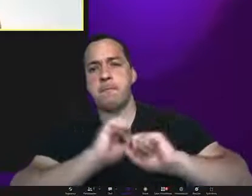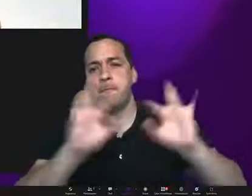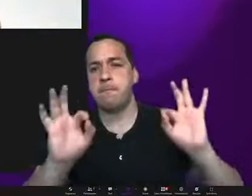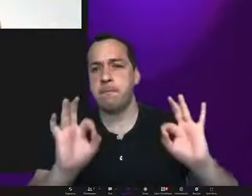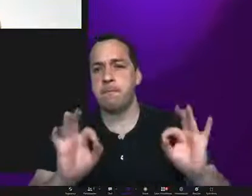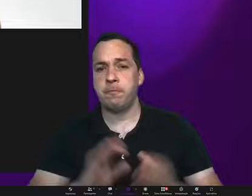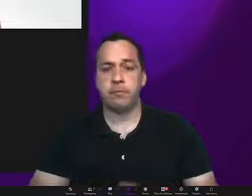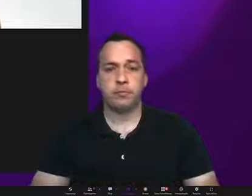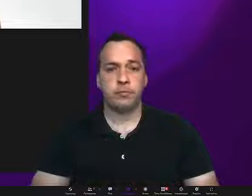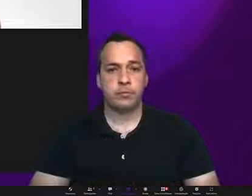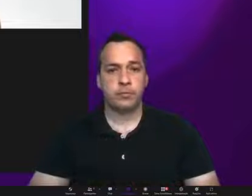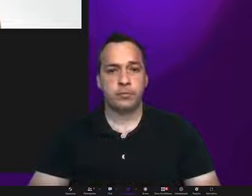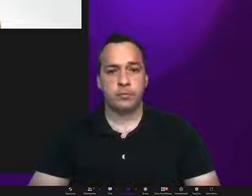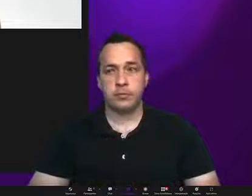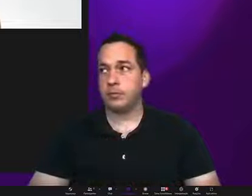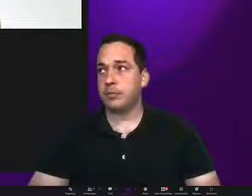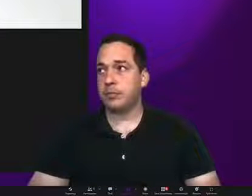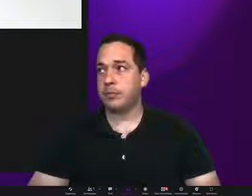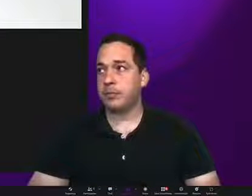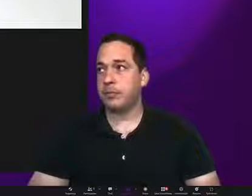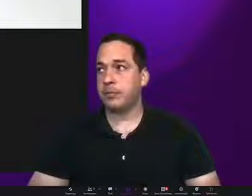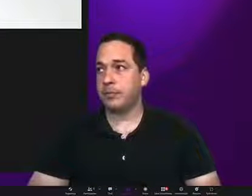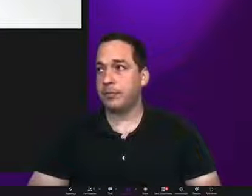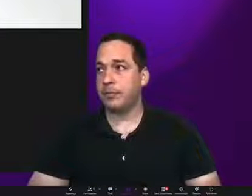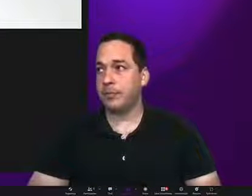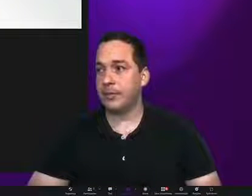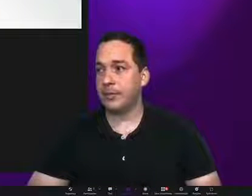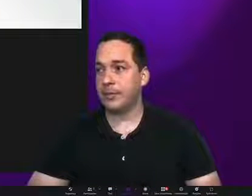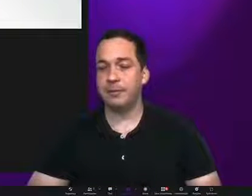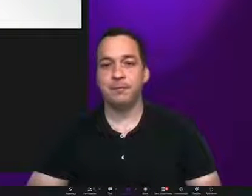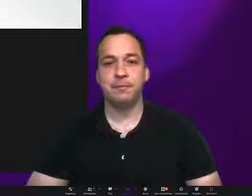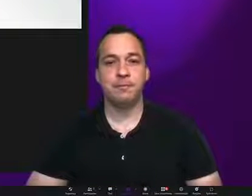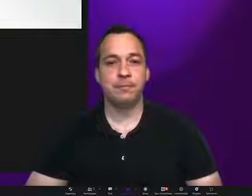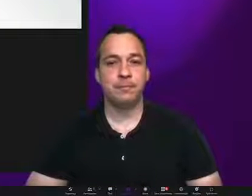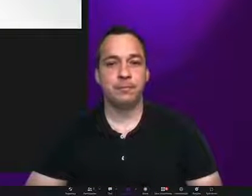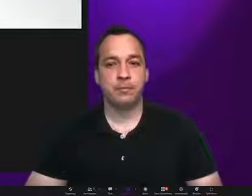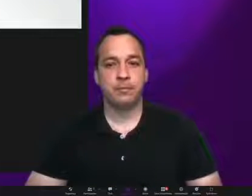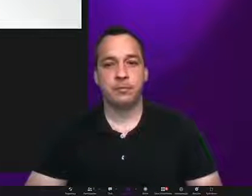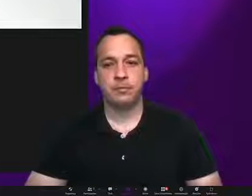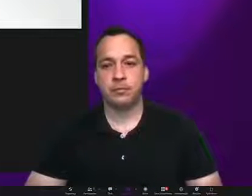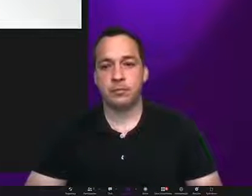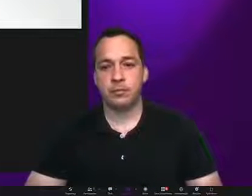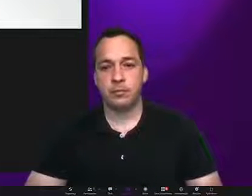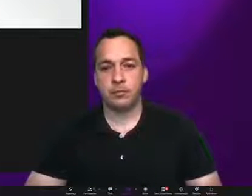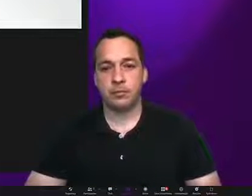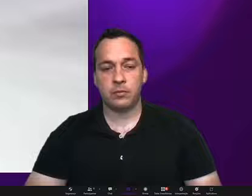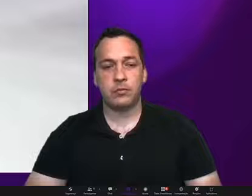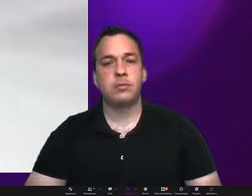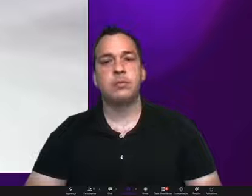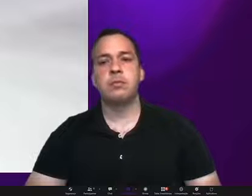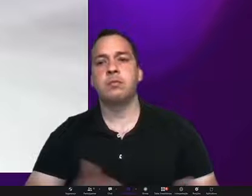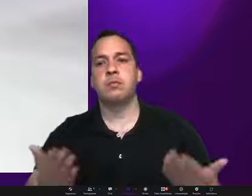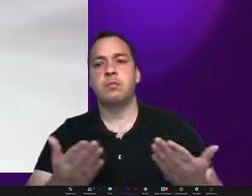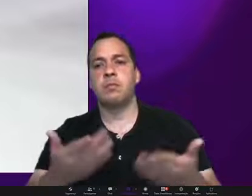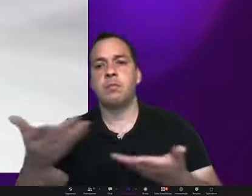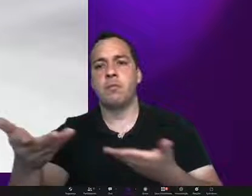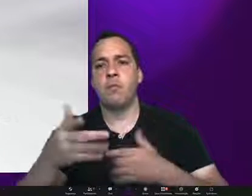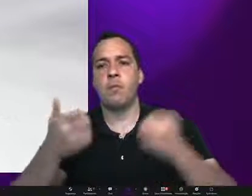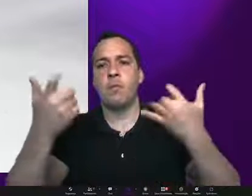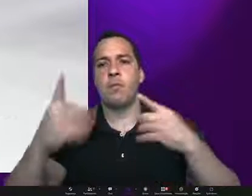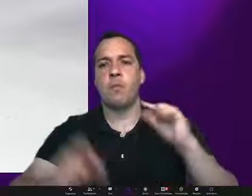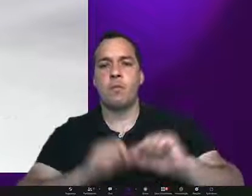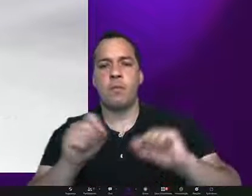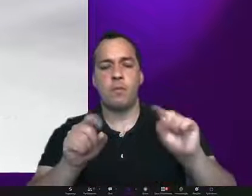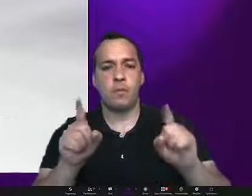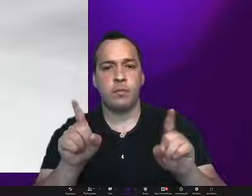Então, obrigado, Renata. A gente, então, agora convida o Dr. Vitor